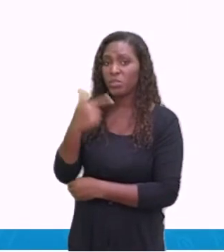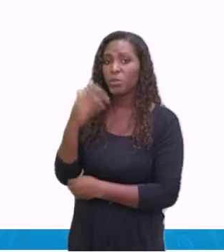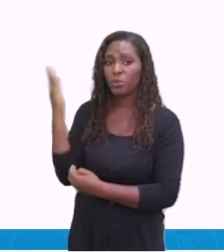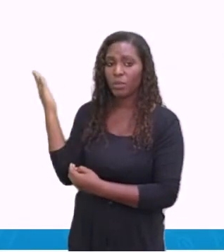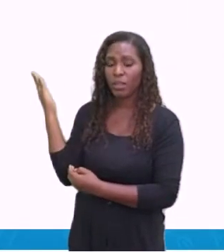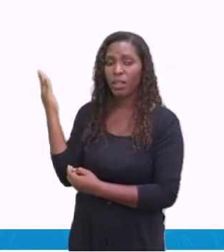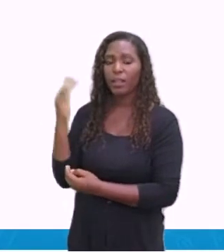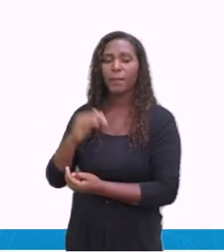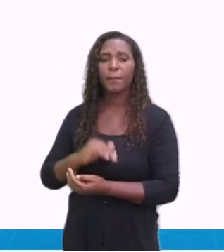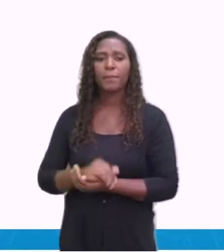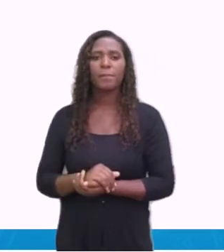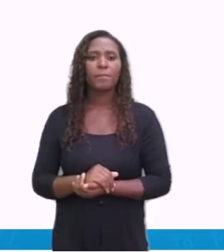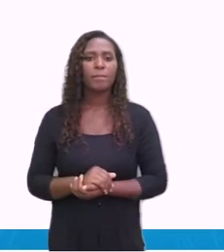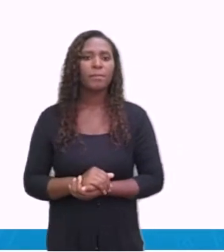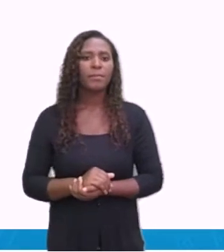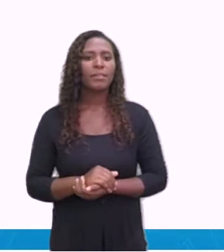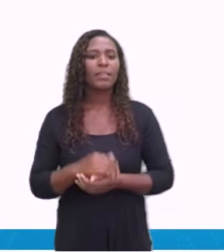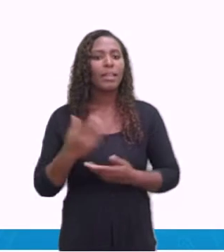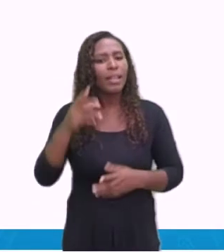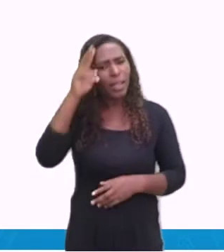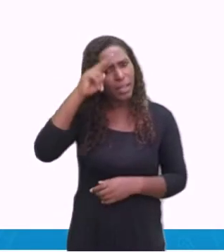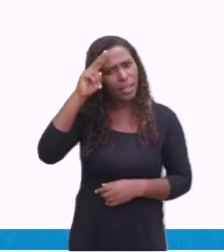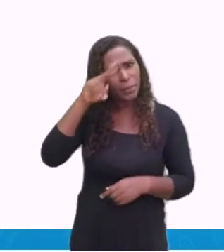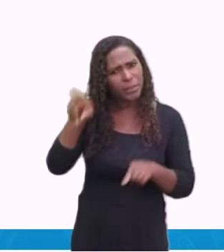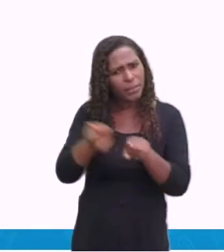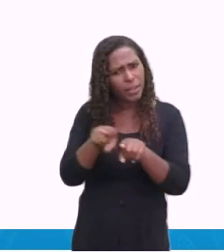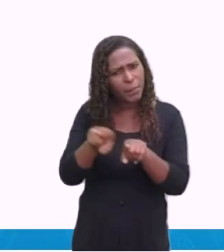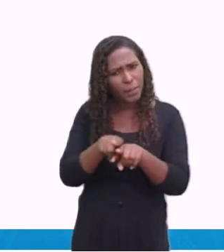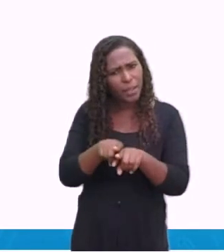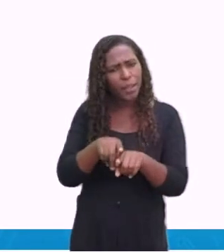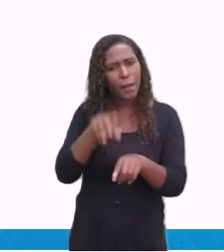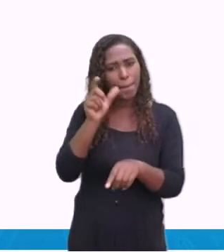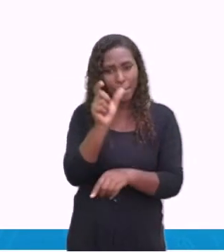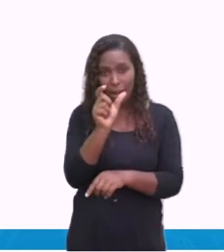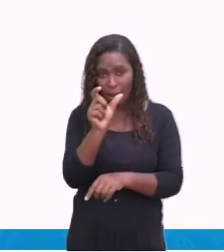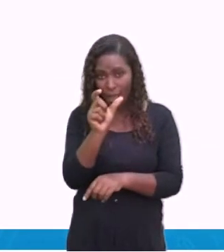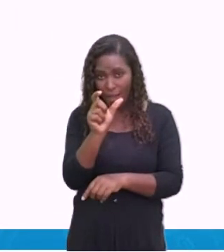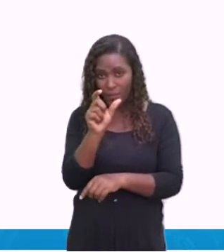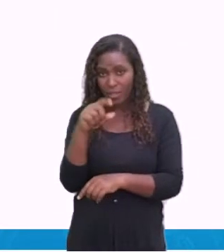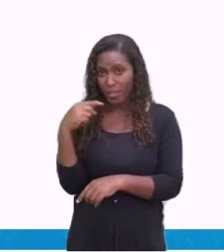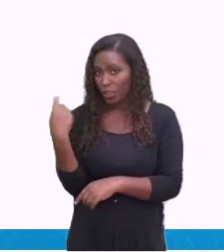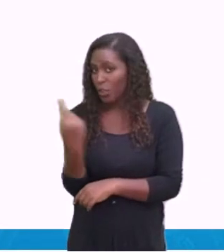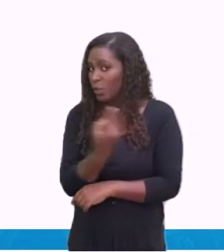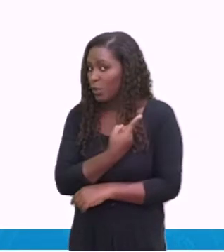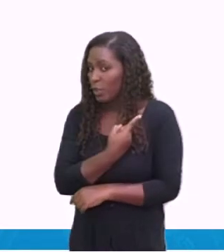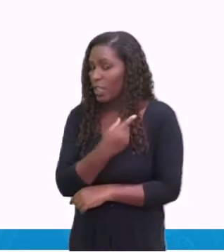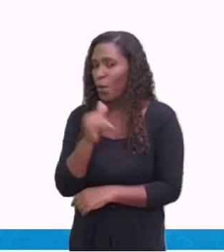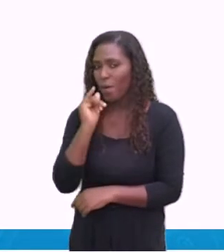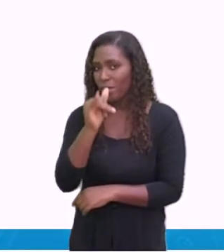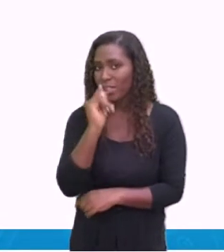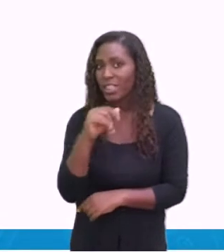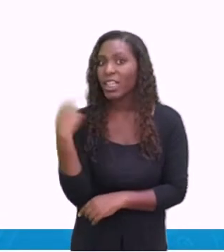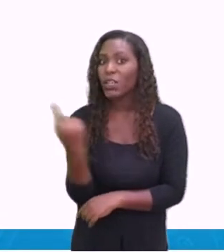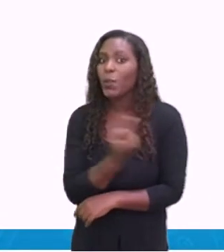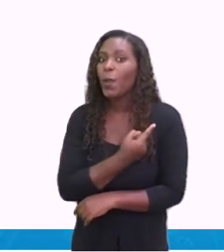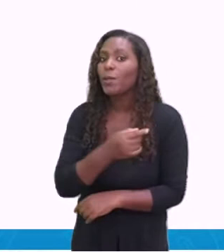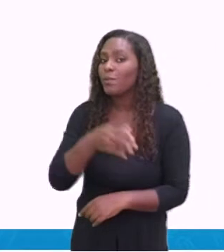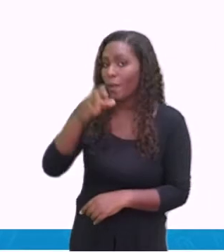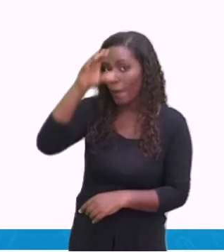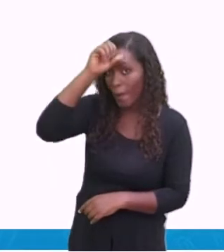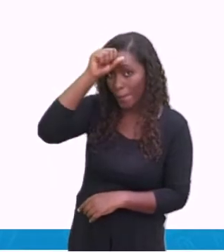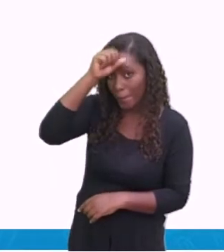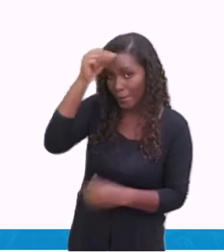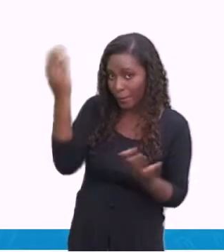Lembra aquela palavra que eu falei que nós íamos aprender agora? Aquela aqui, ó, estanco. Monopólio